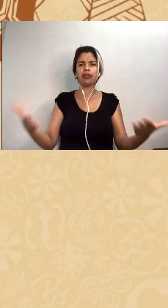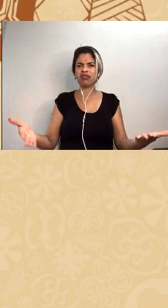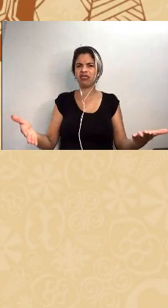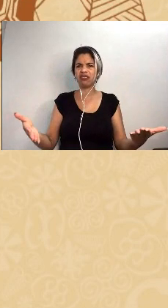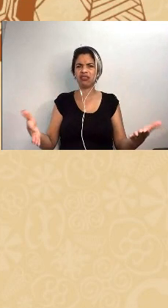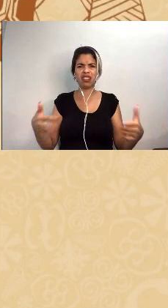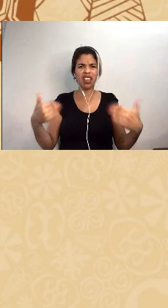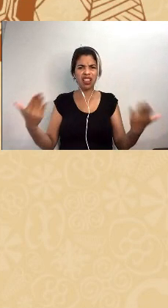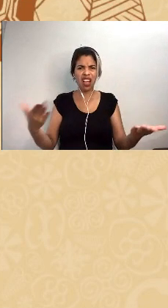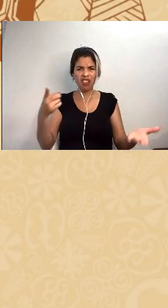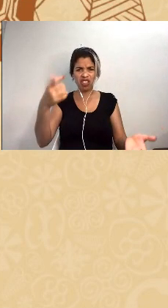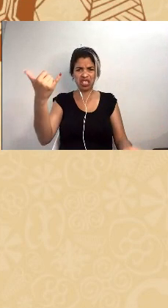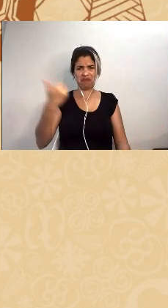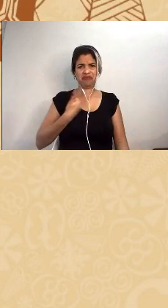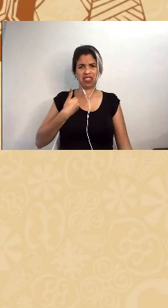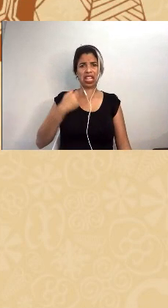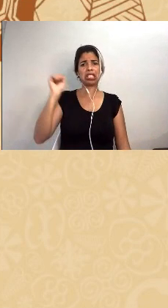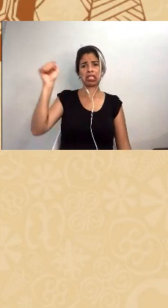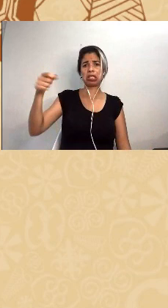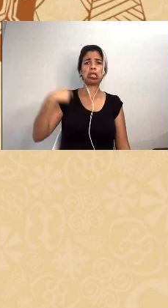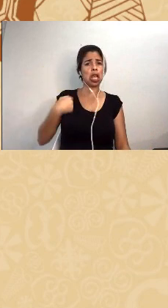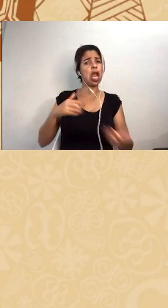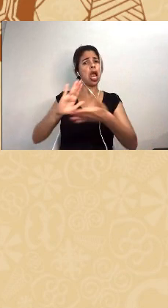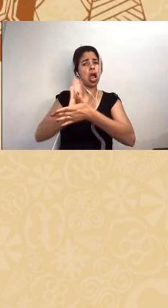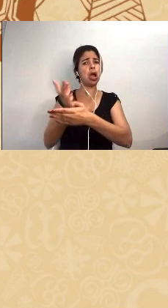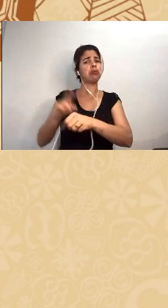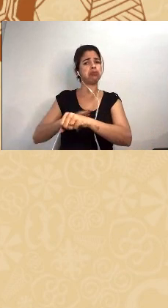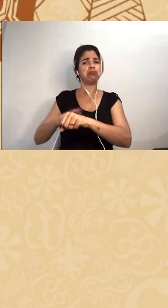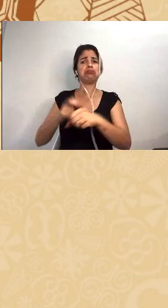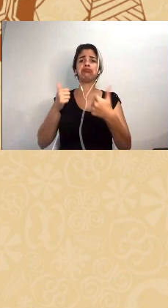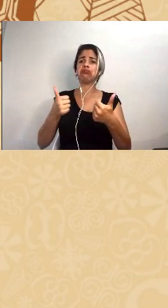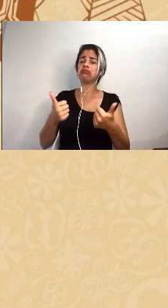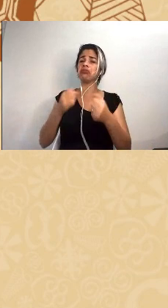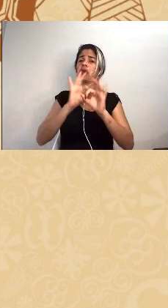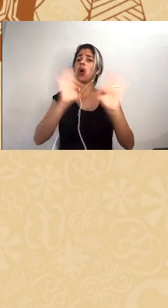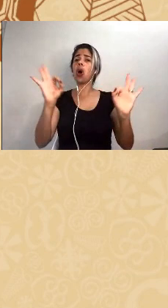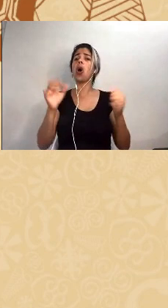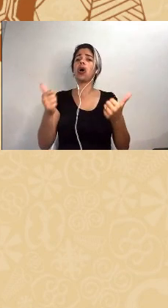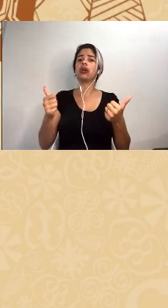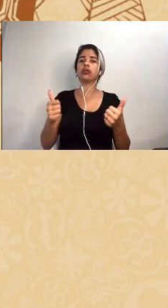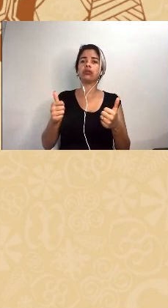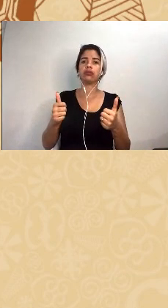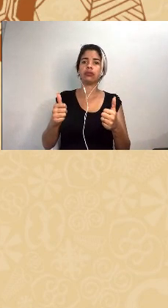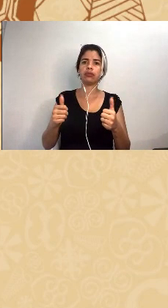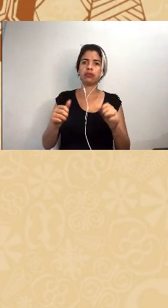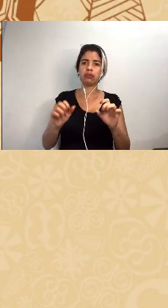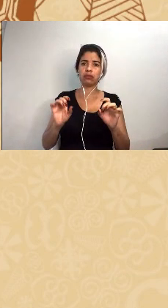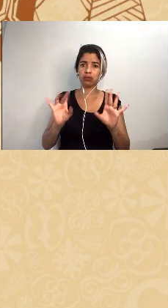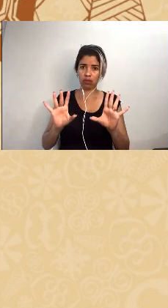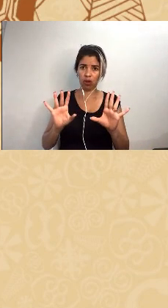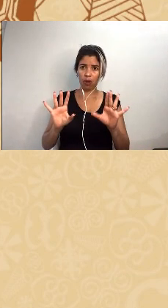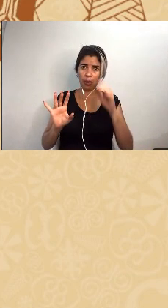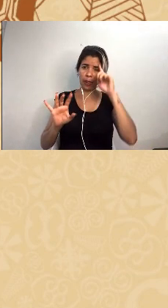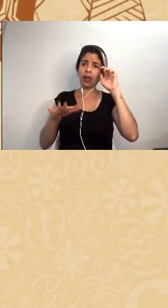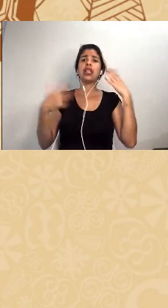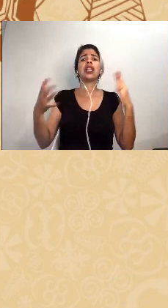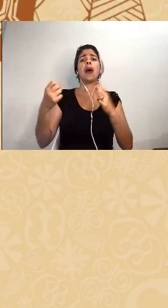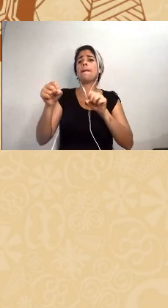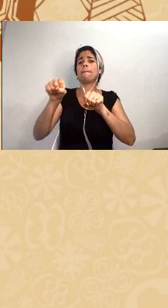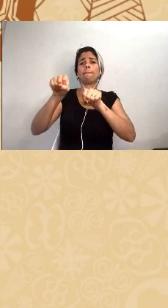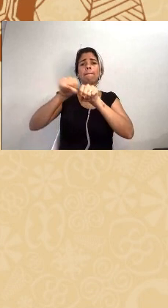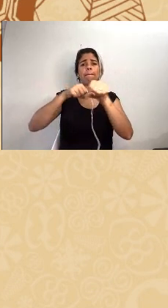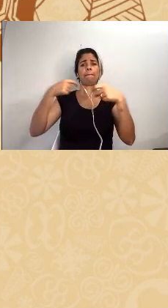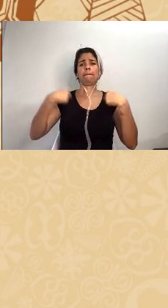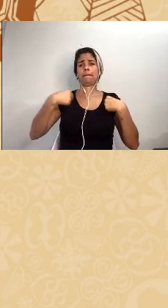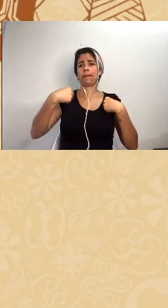você me dizer que sim, eu sou racista, todos nós somos racistas, Robert, a gente está aqui aprendendo. Me mate logo, pô.